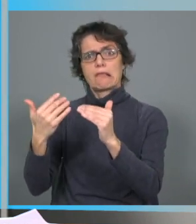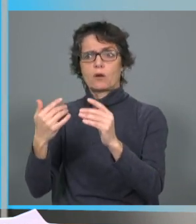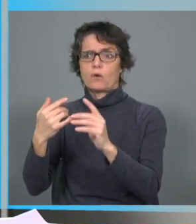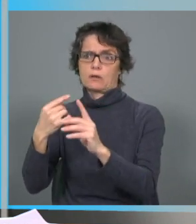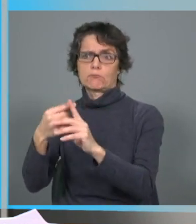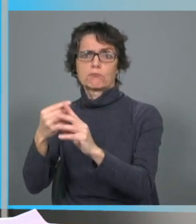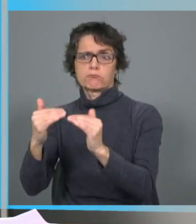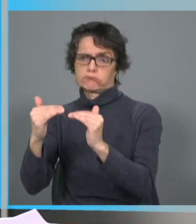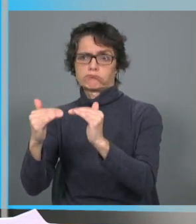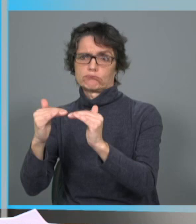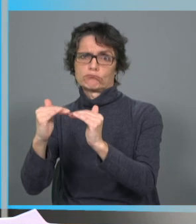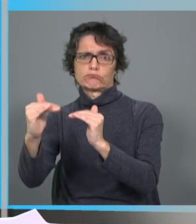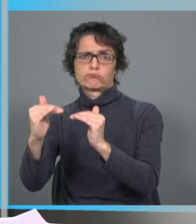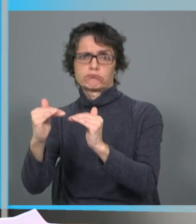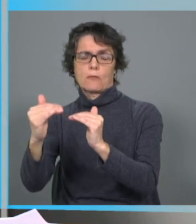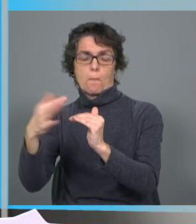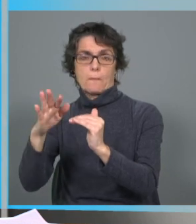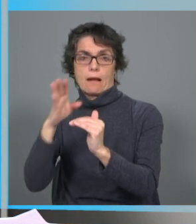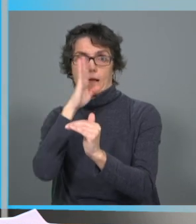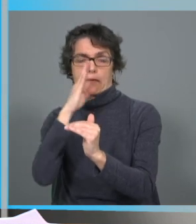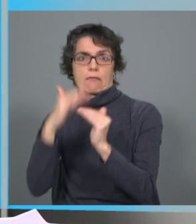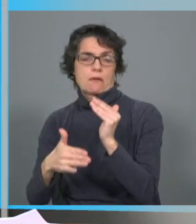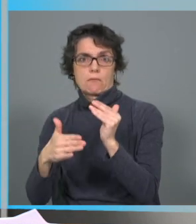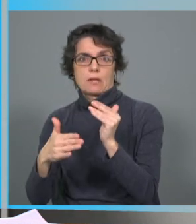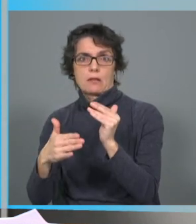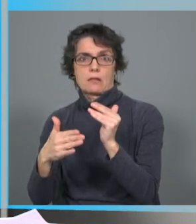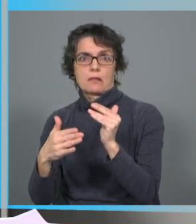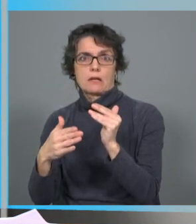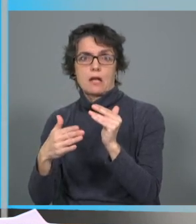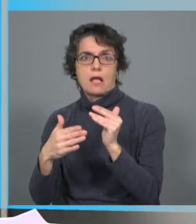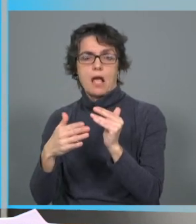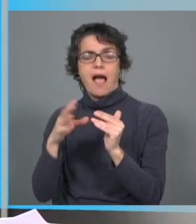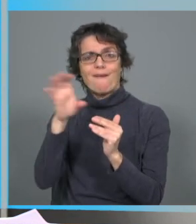mas quando o sustento desaparece de um dia para o outro,